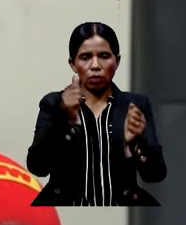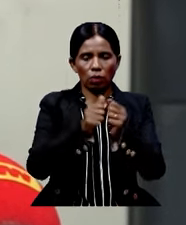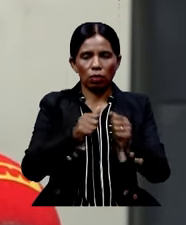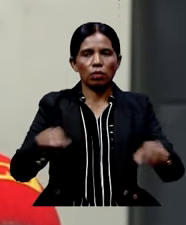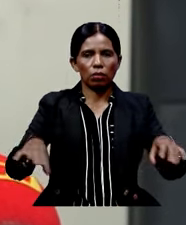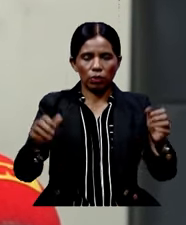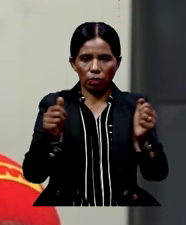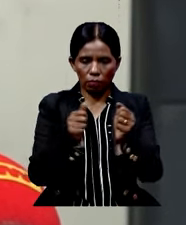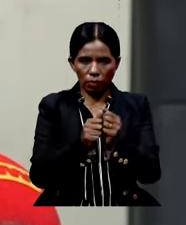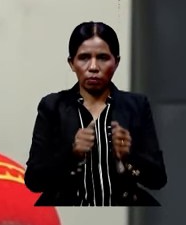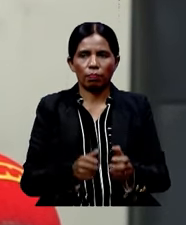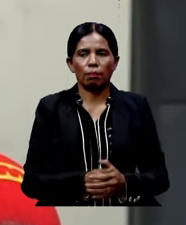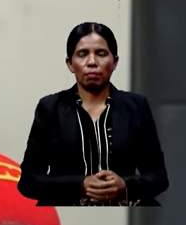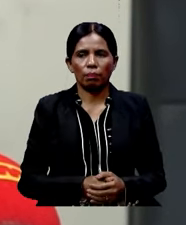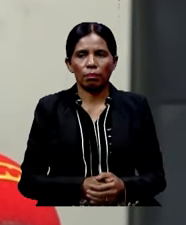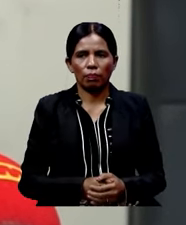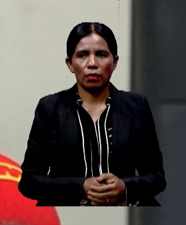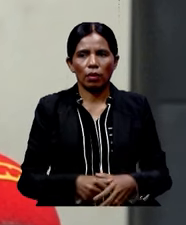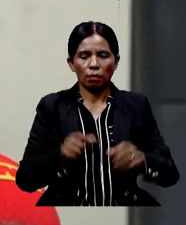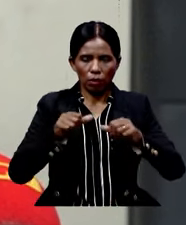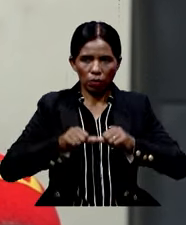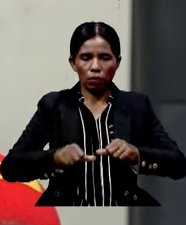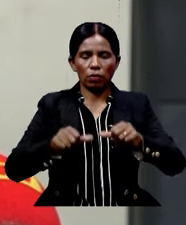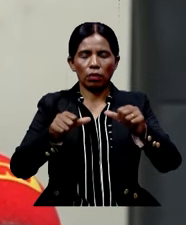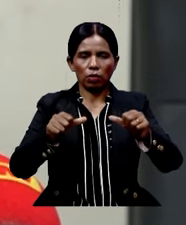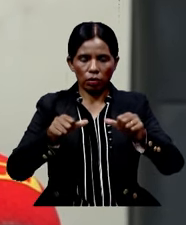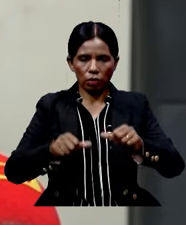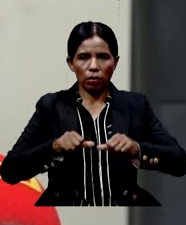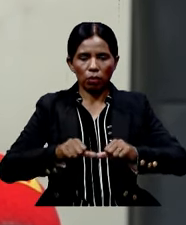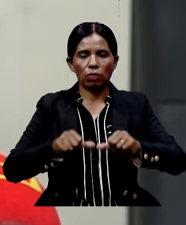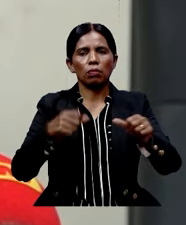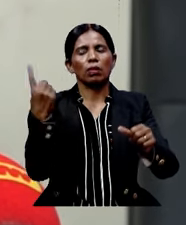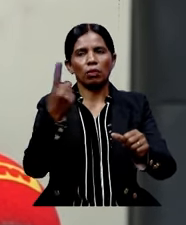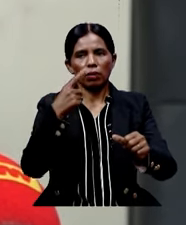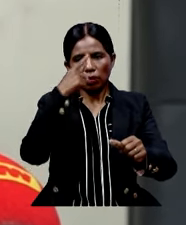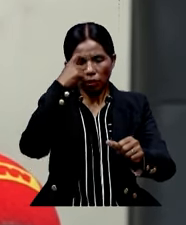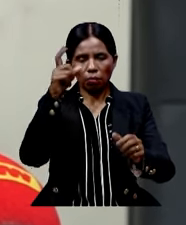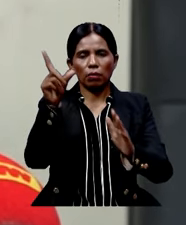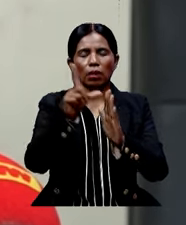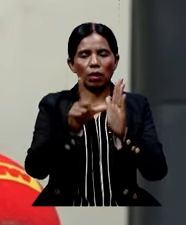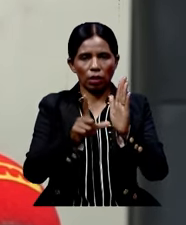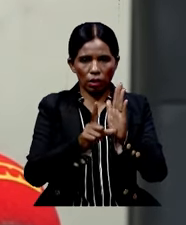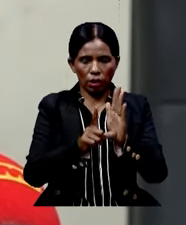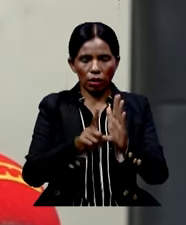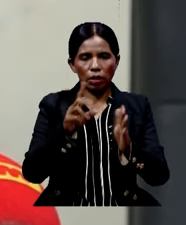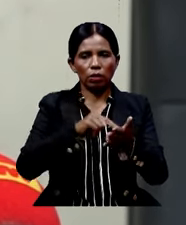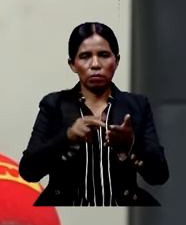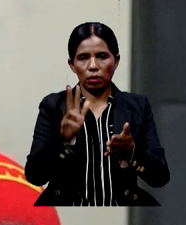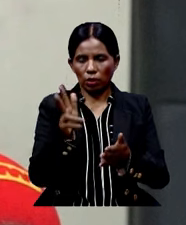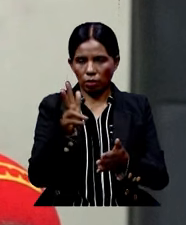korumutu. Ne bele continua lau na fatin. Tamba decreto lei número